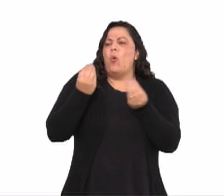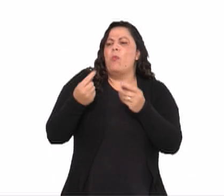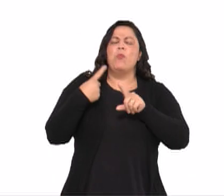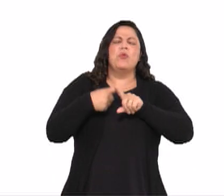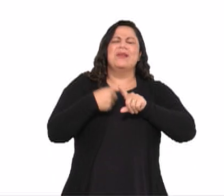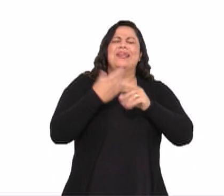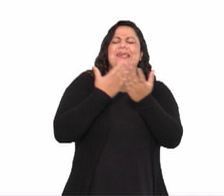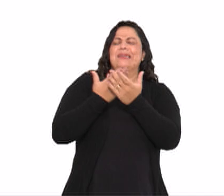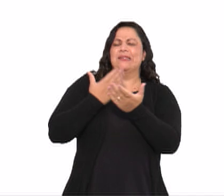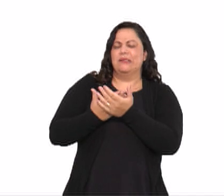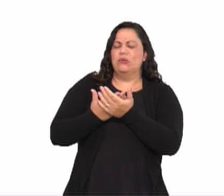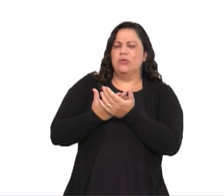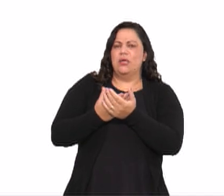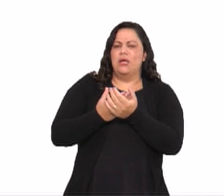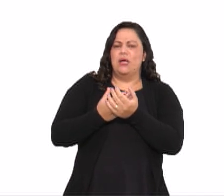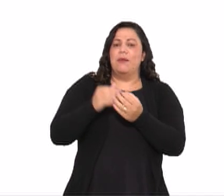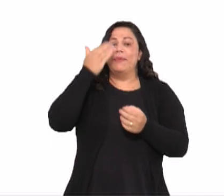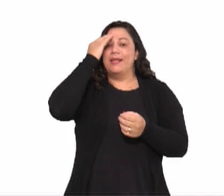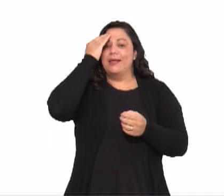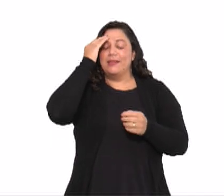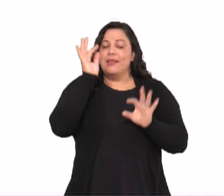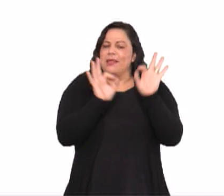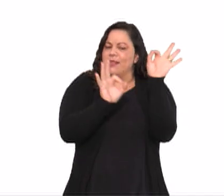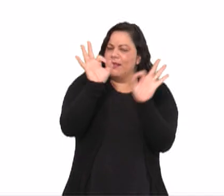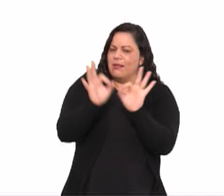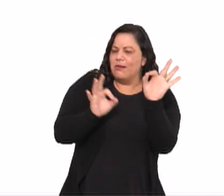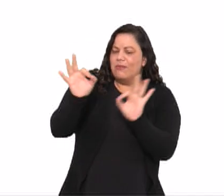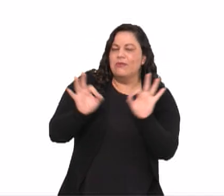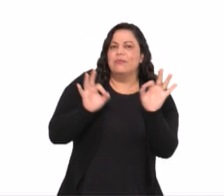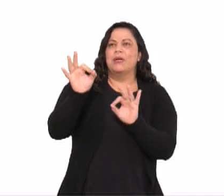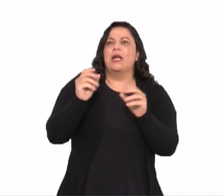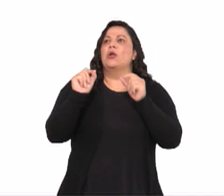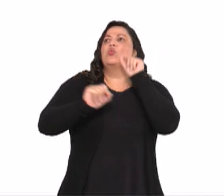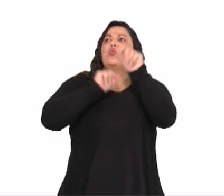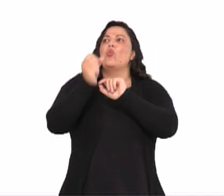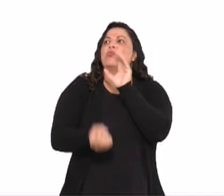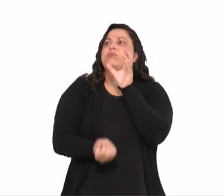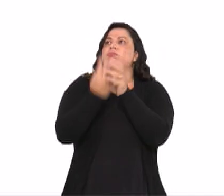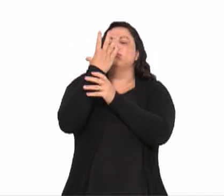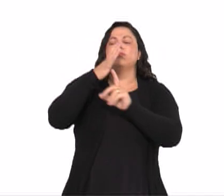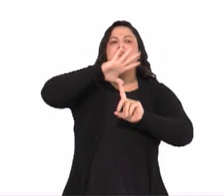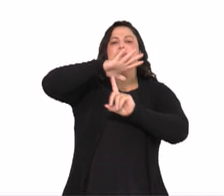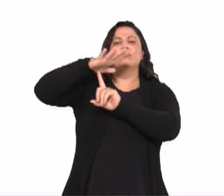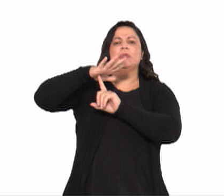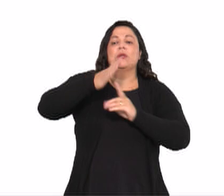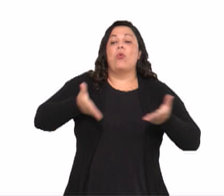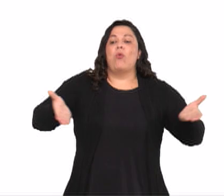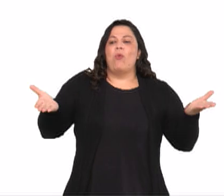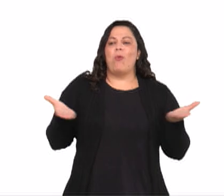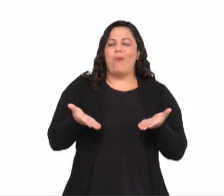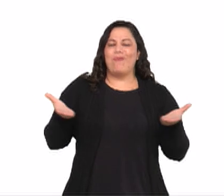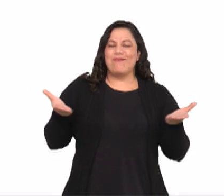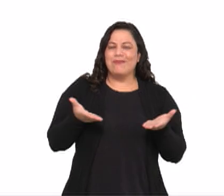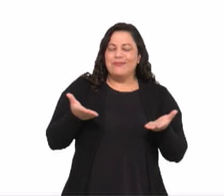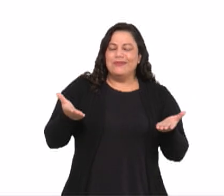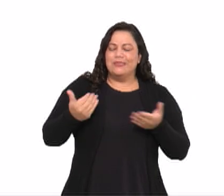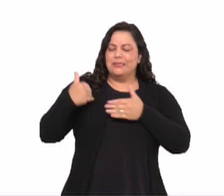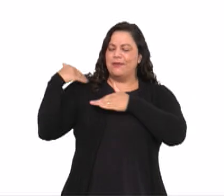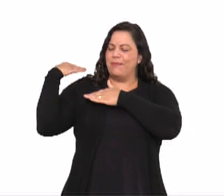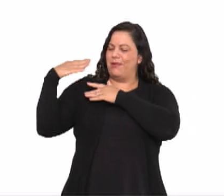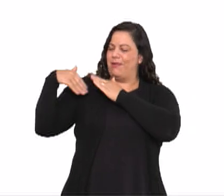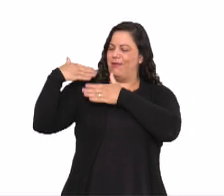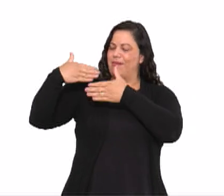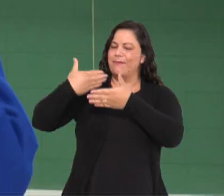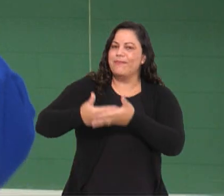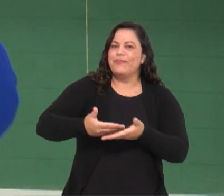sua formação. Como que nós chegamos a ter a formação do Paraná como ela é hoje, né? Como que o território